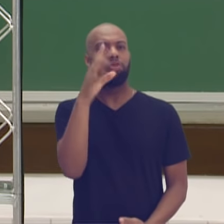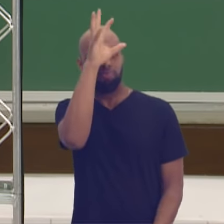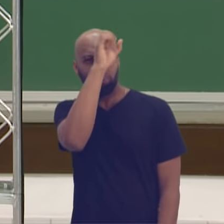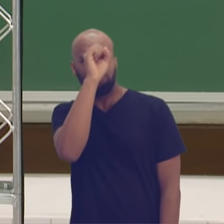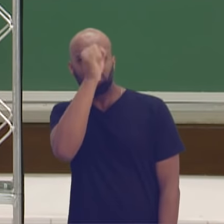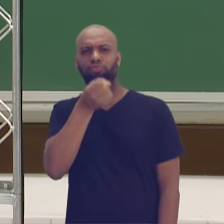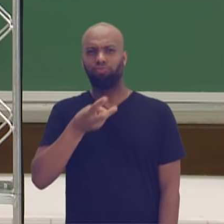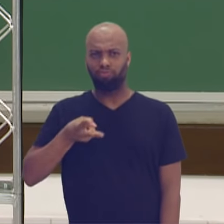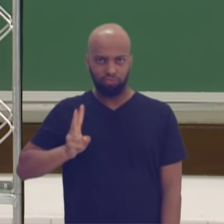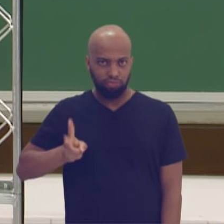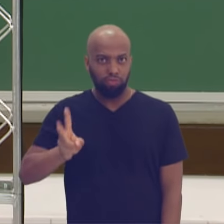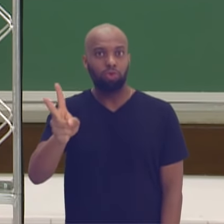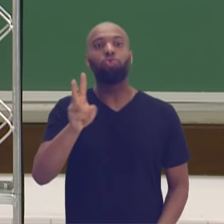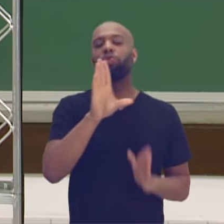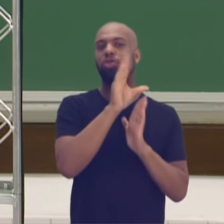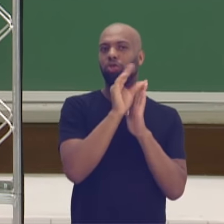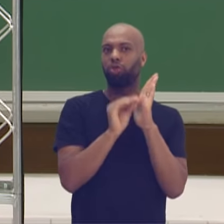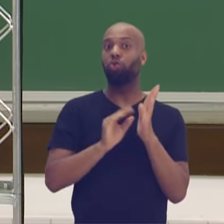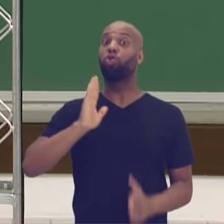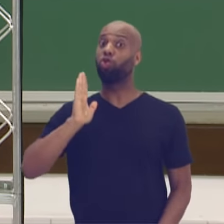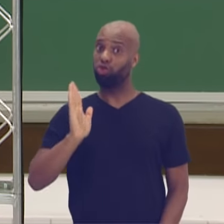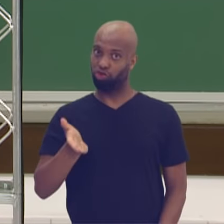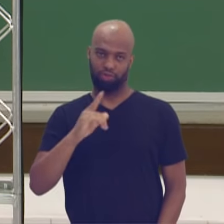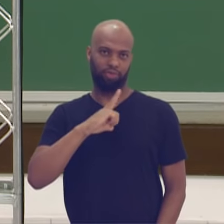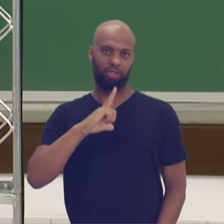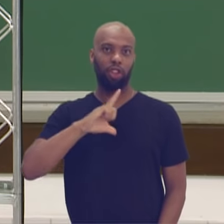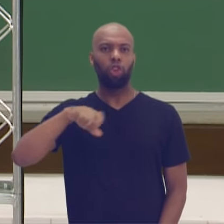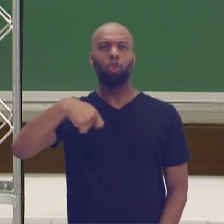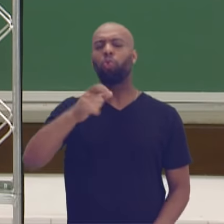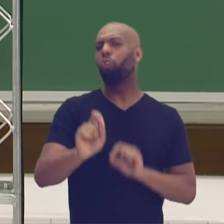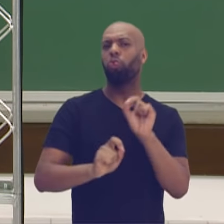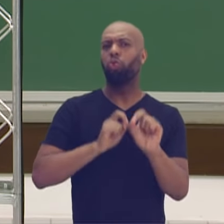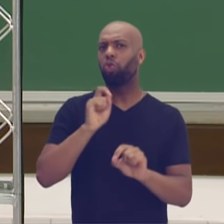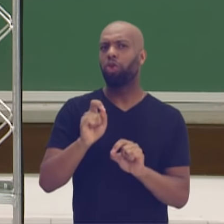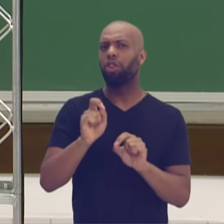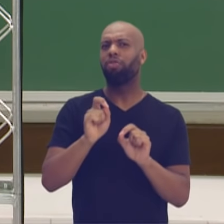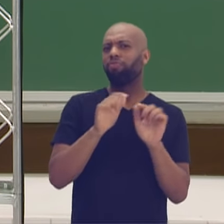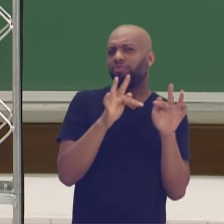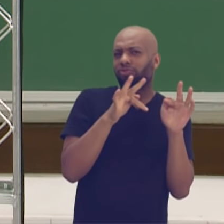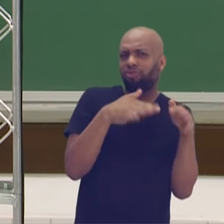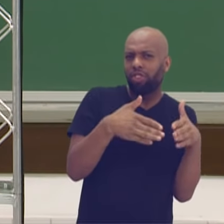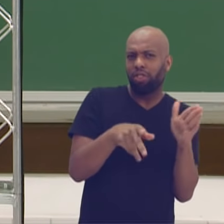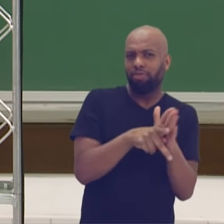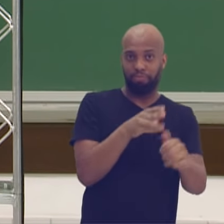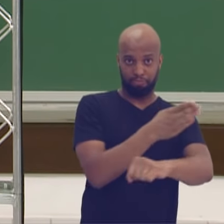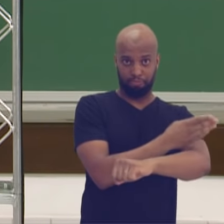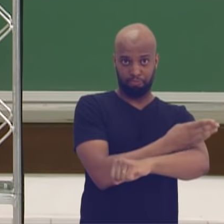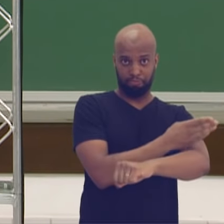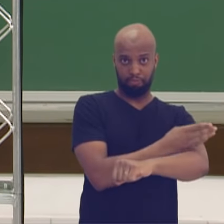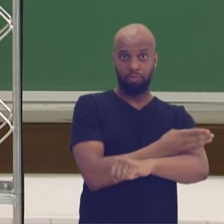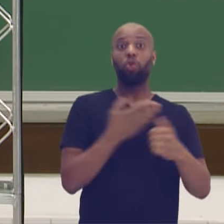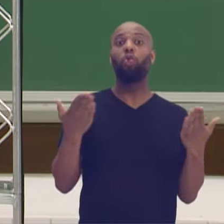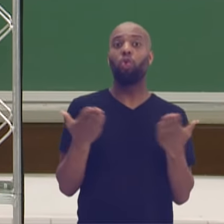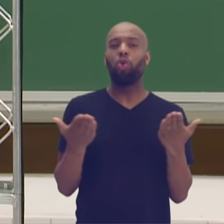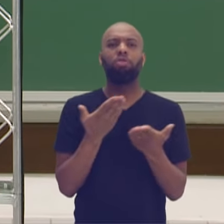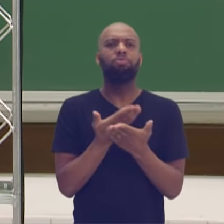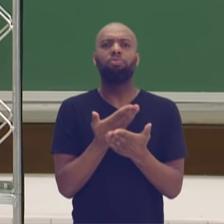dar continuidade para o conteúdo que a gente está tendo sobre o finalzinho da Idade Média. Hoje a nossa aula ela